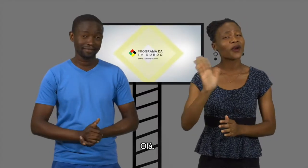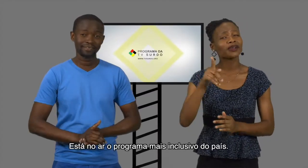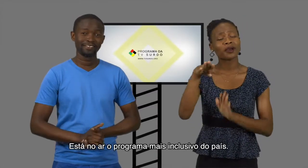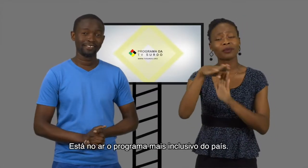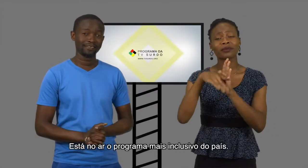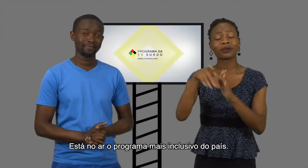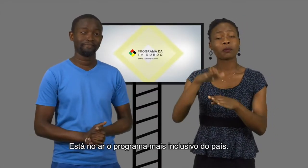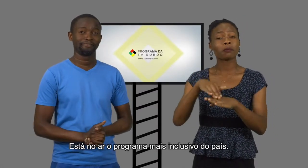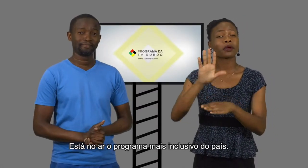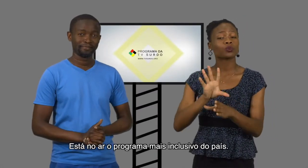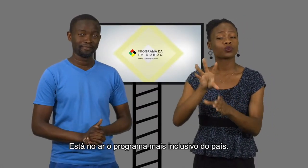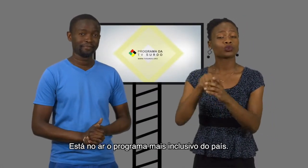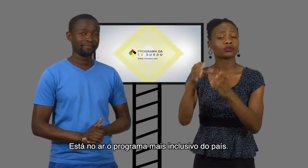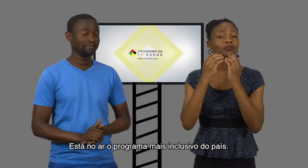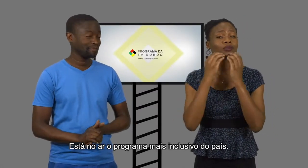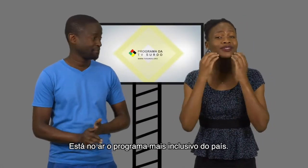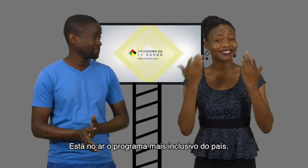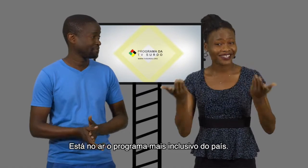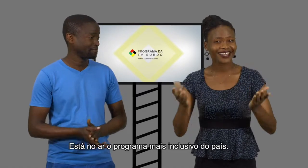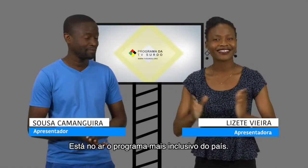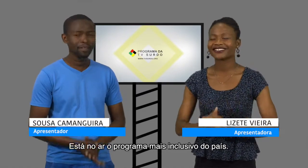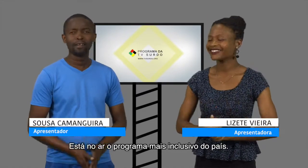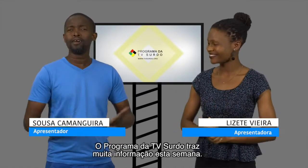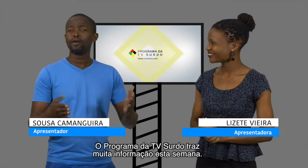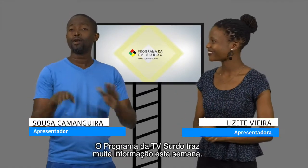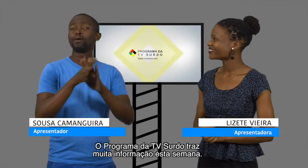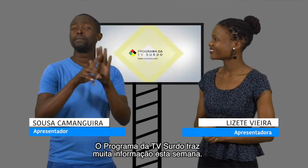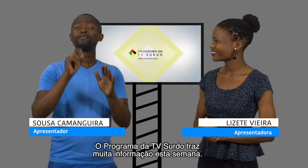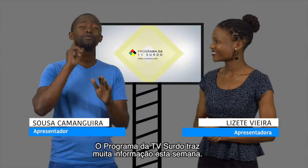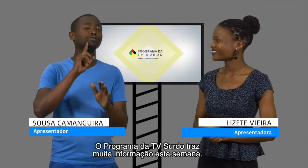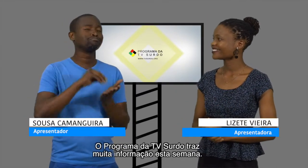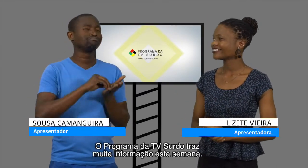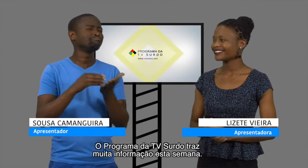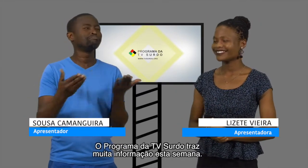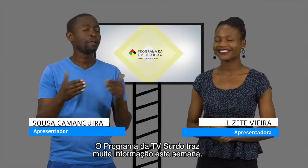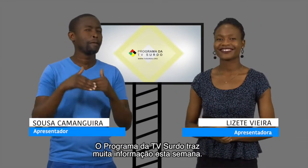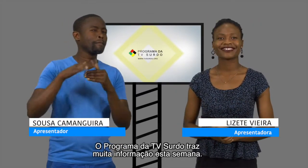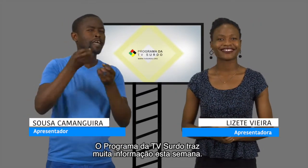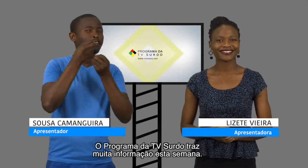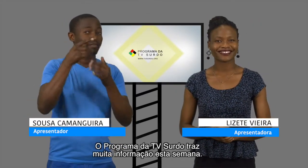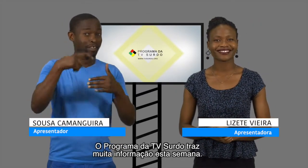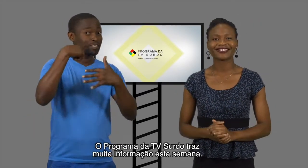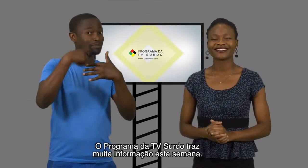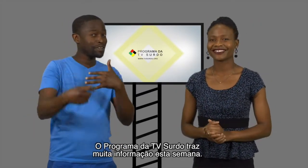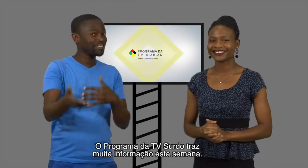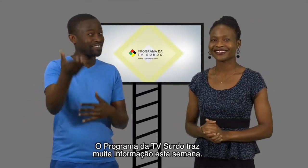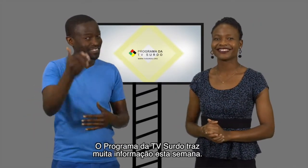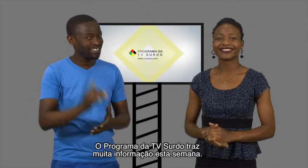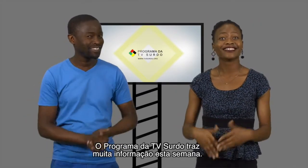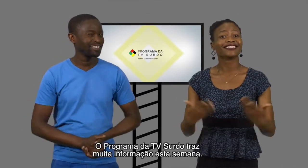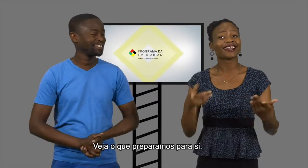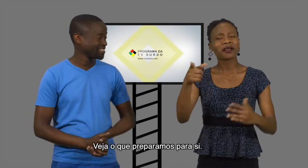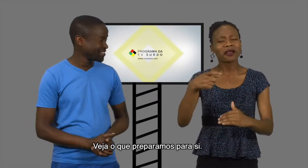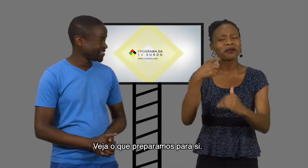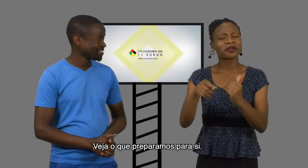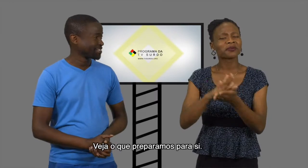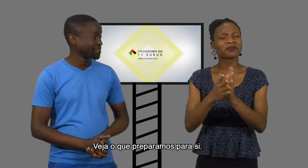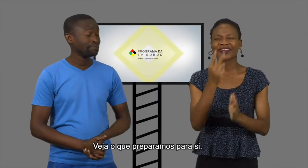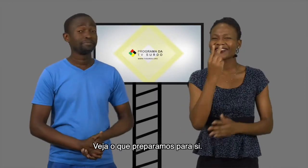Olá, está no ar o programa mais inclusivo do país. O programa da TV Surdo traz muita informação esta